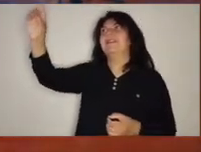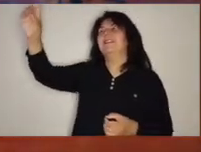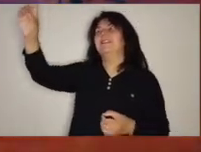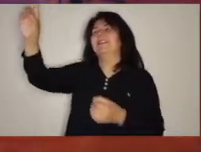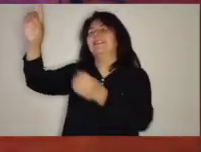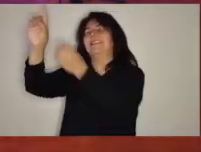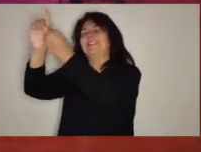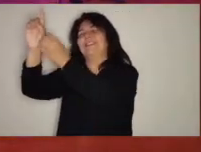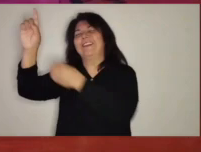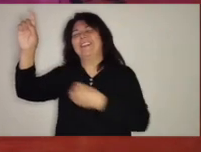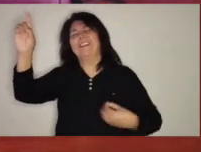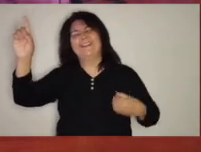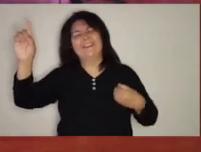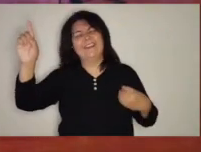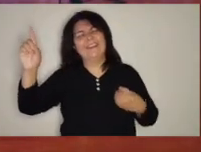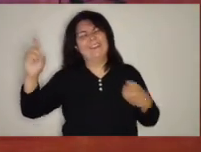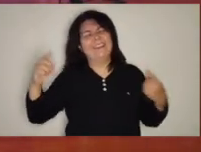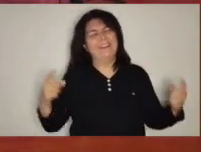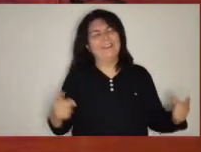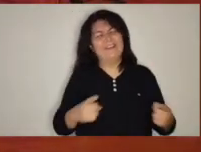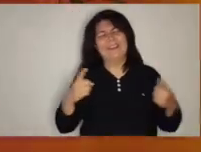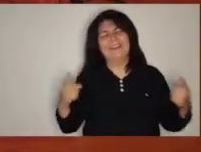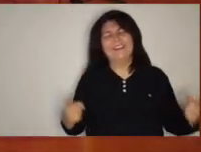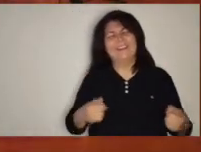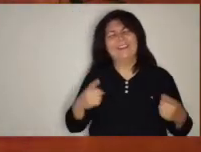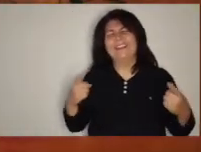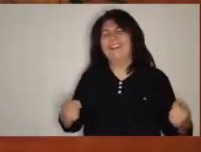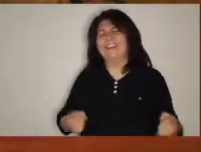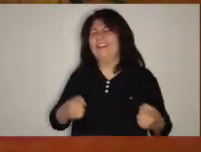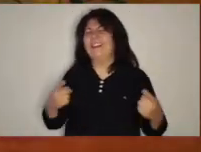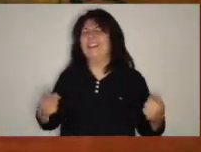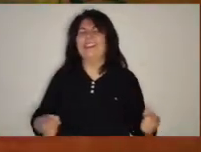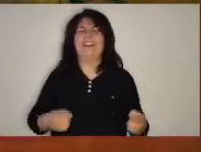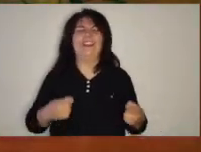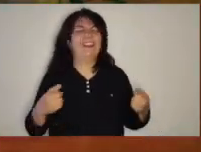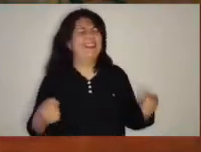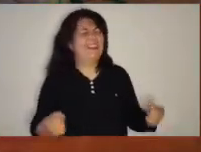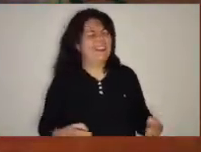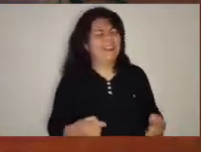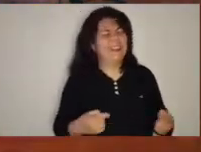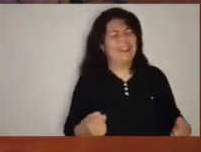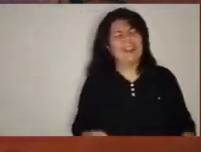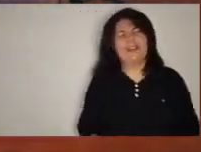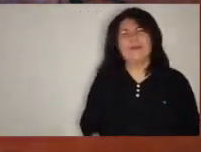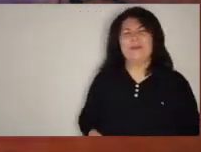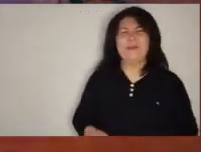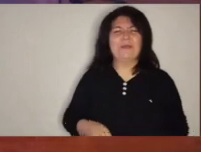Deus, palavras de vida eterna. Pra onde eu